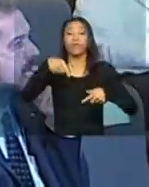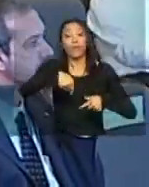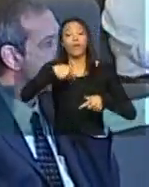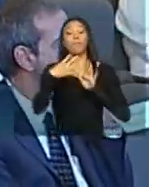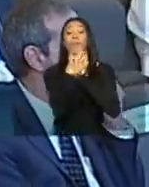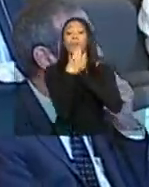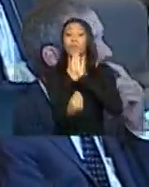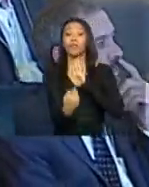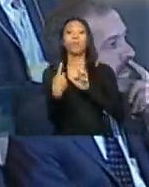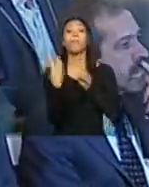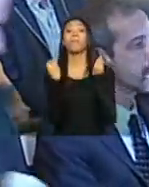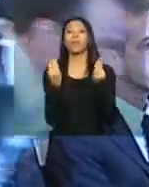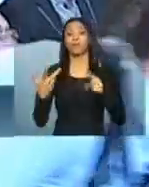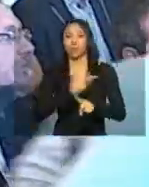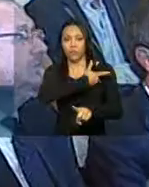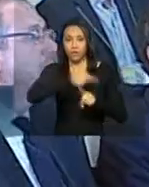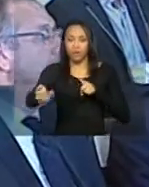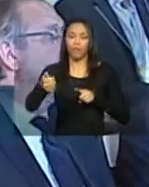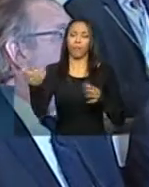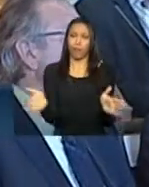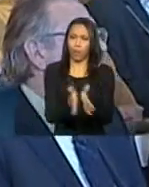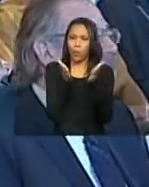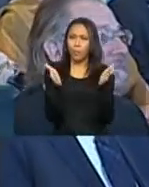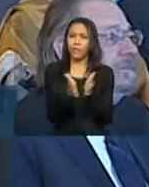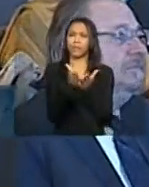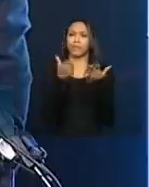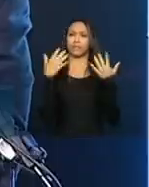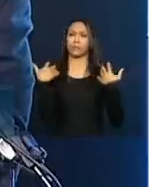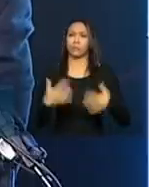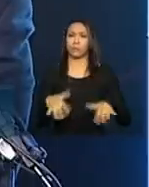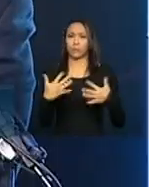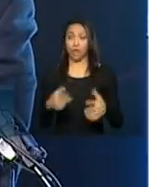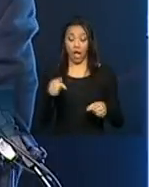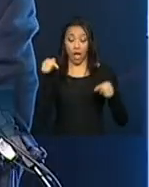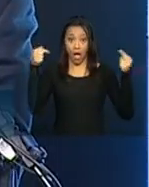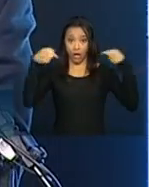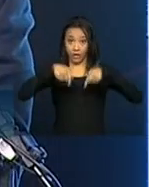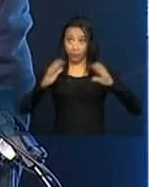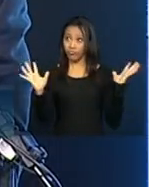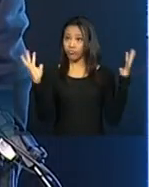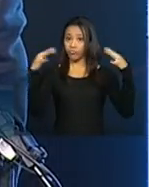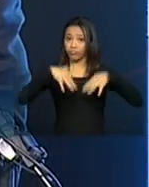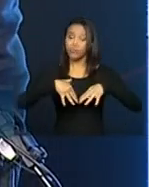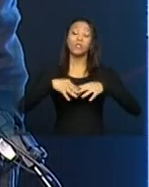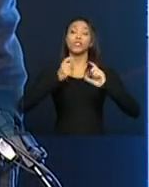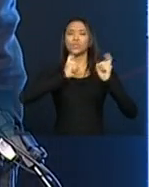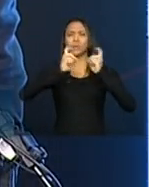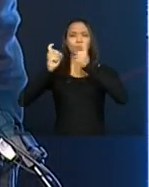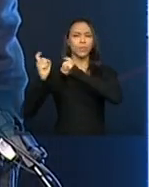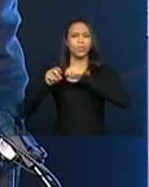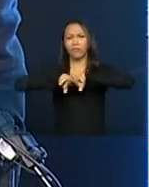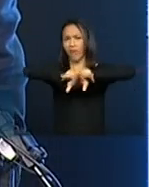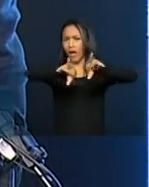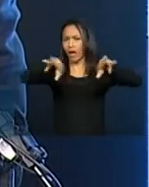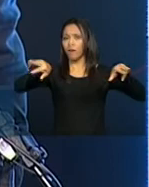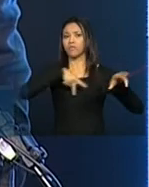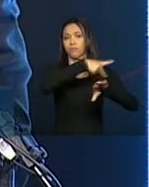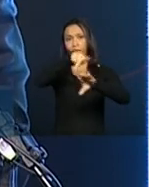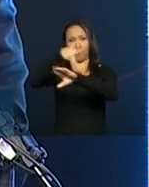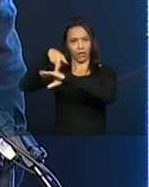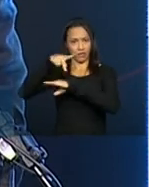superação da pobreza e da extrema pobreza estão sendo discutidos em diversos países e organismos